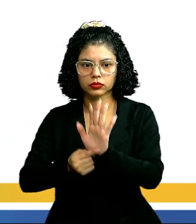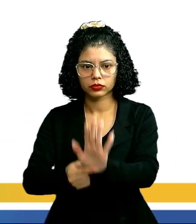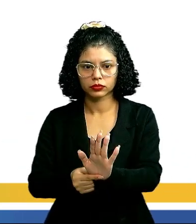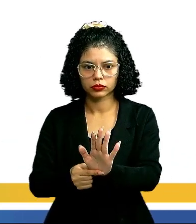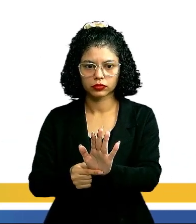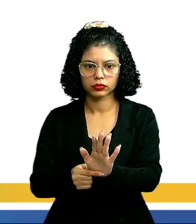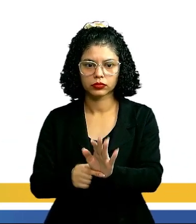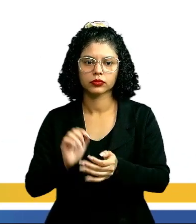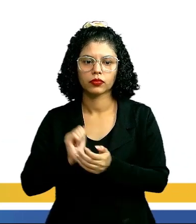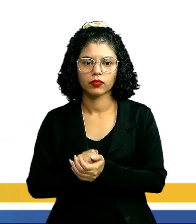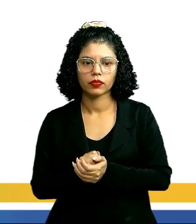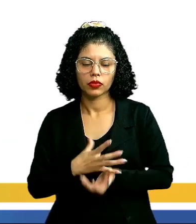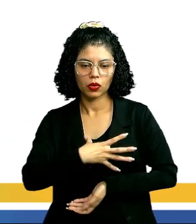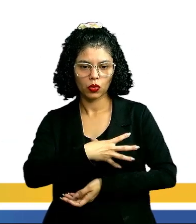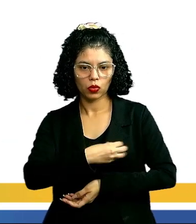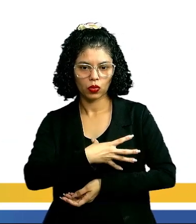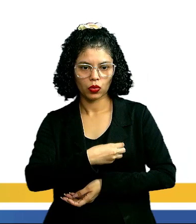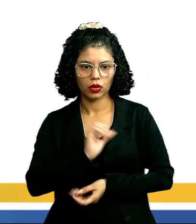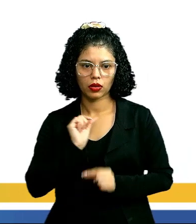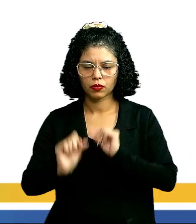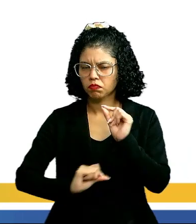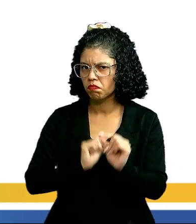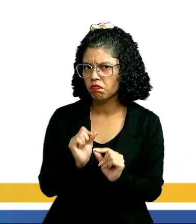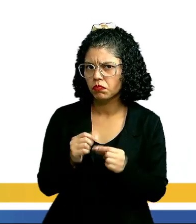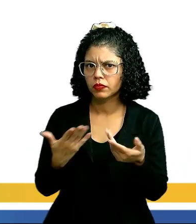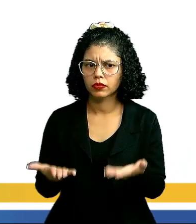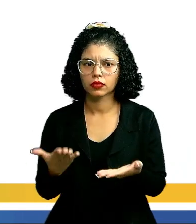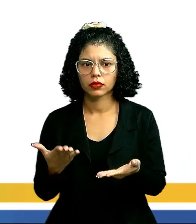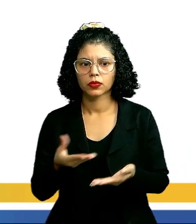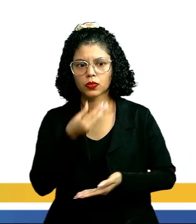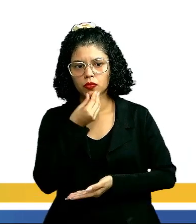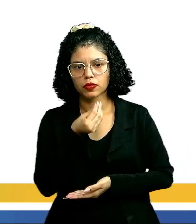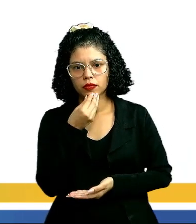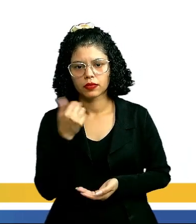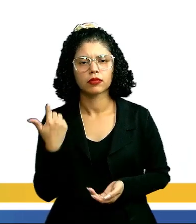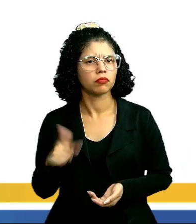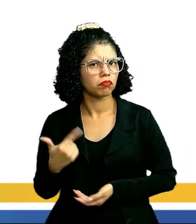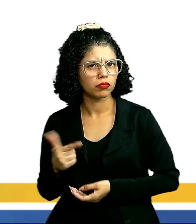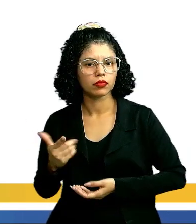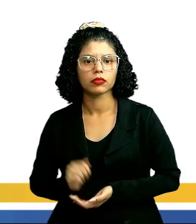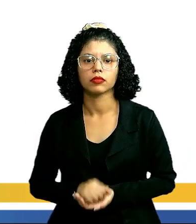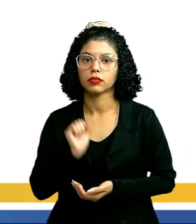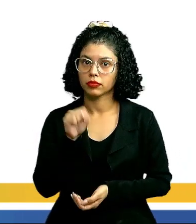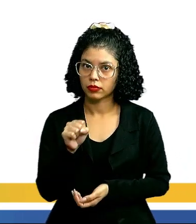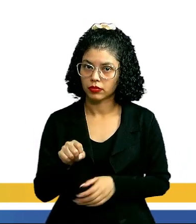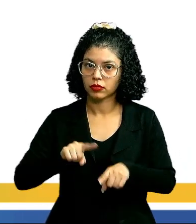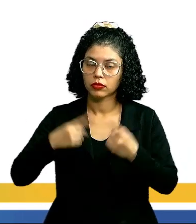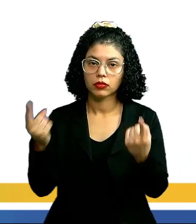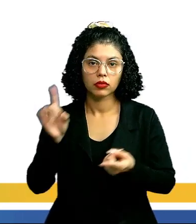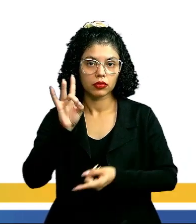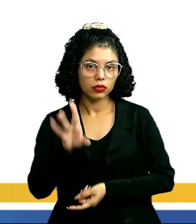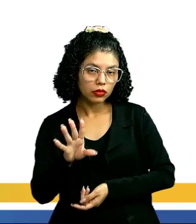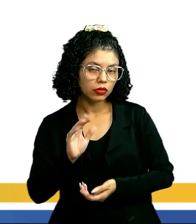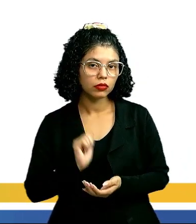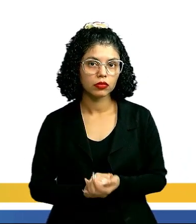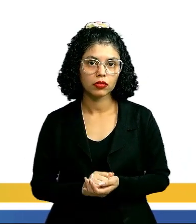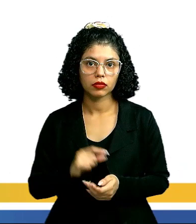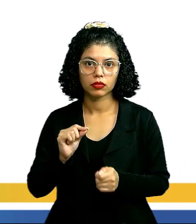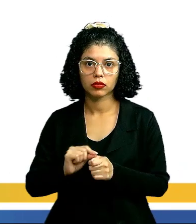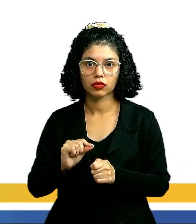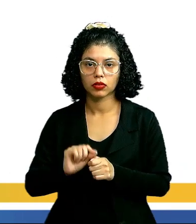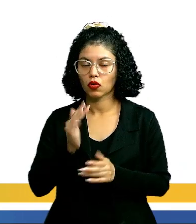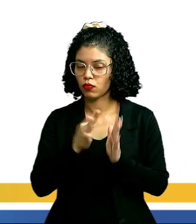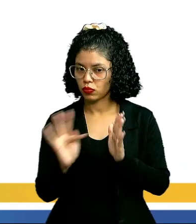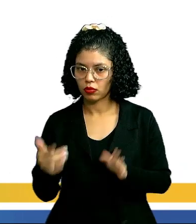apresentam glândulas mamárias. Professor, mas eu sou menino e eu não tenho glândulas mamárias. Tem, só que não